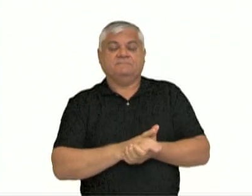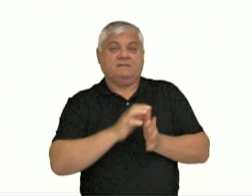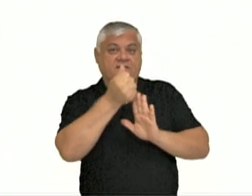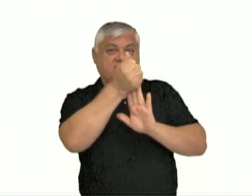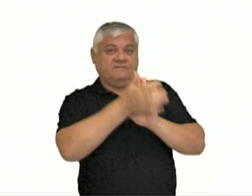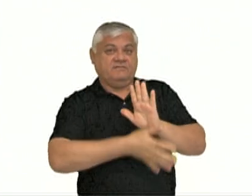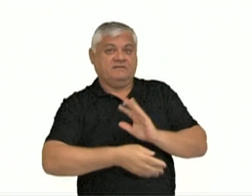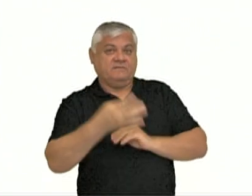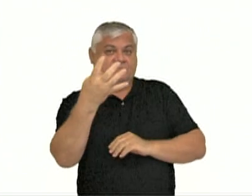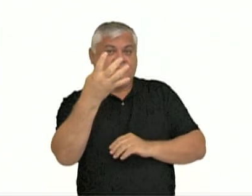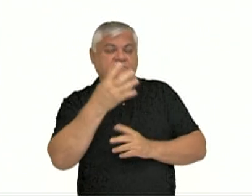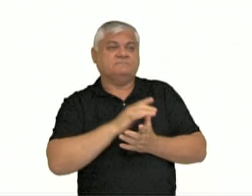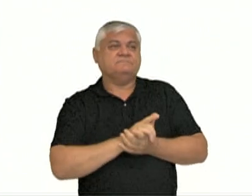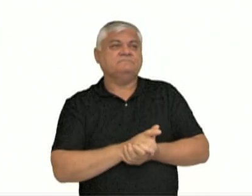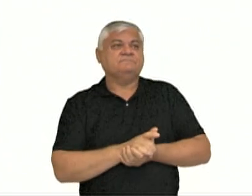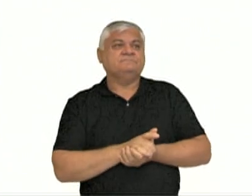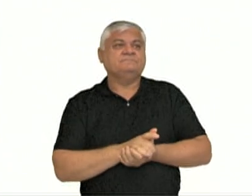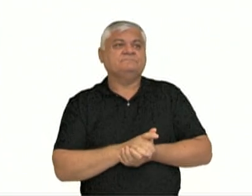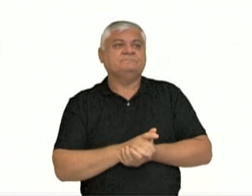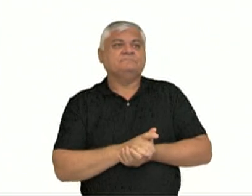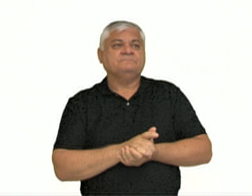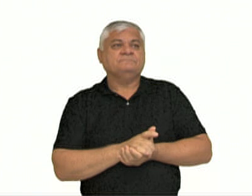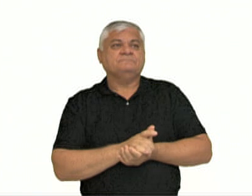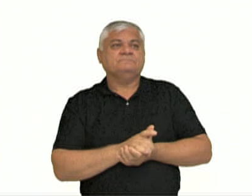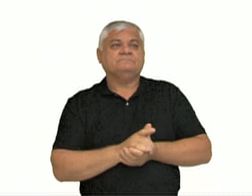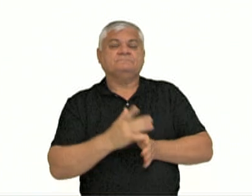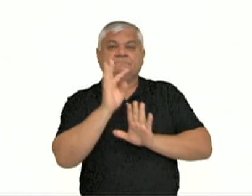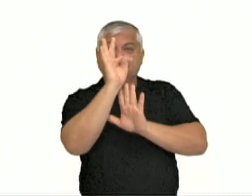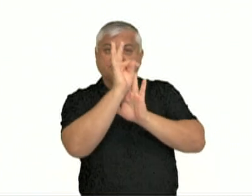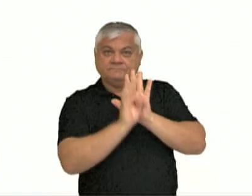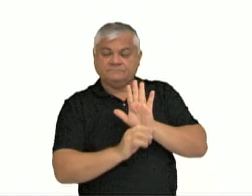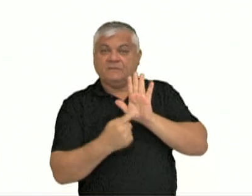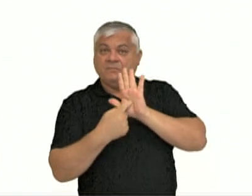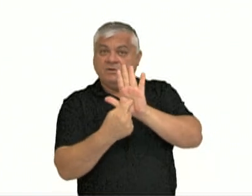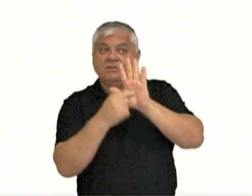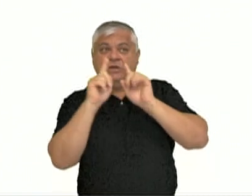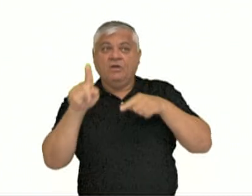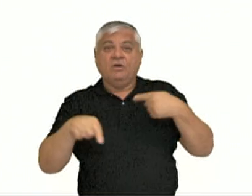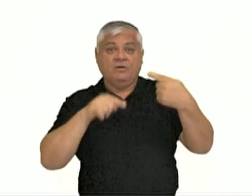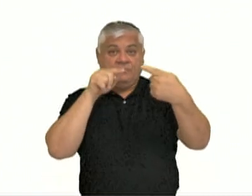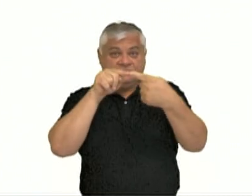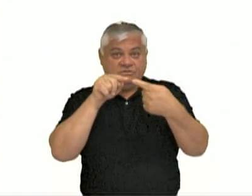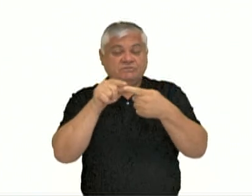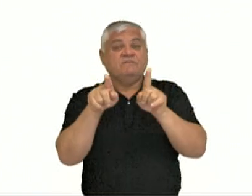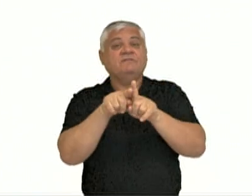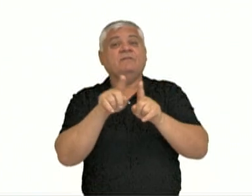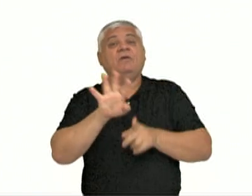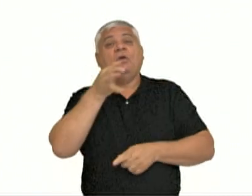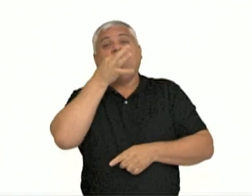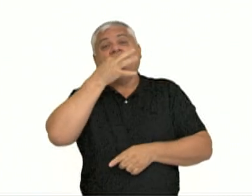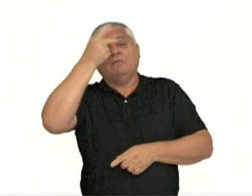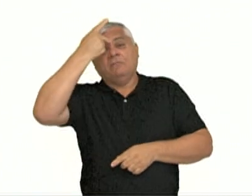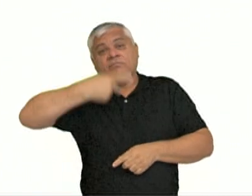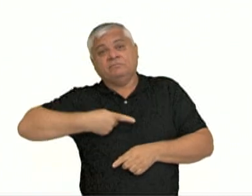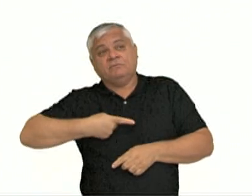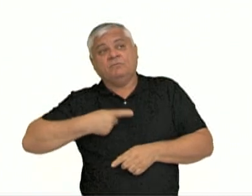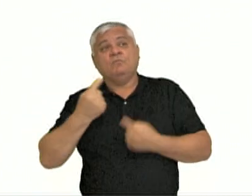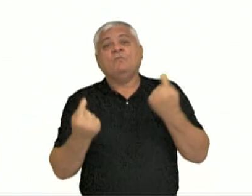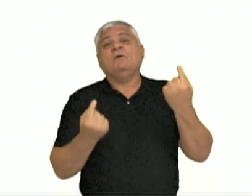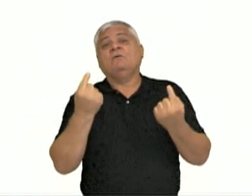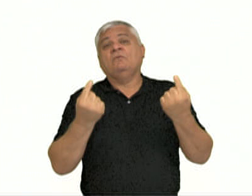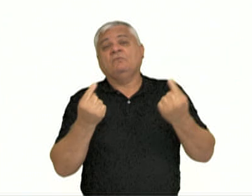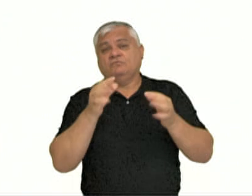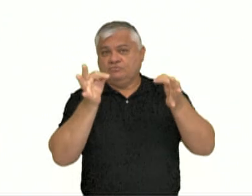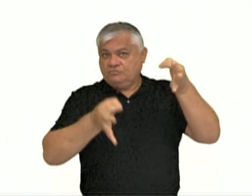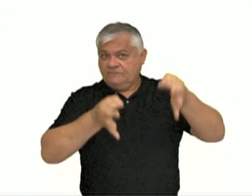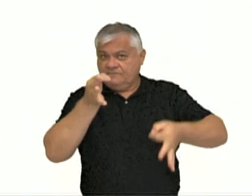Atividade 4. O texto apresenta caráter objetivo ou subjetivo? O que você acha?